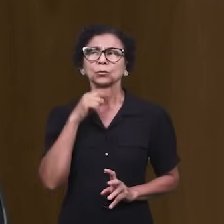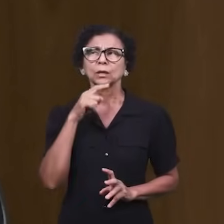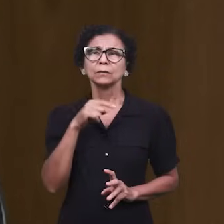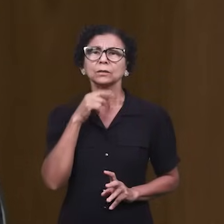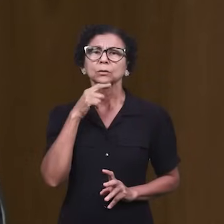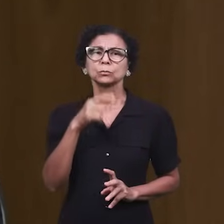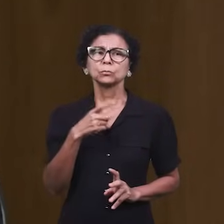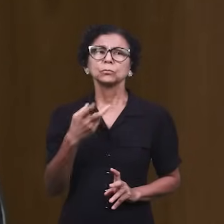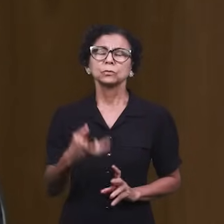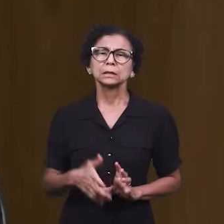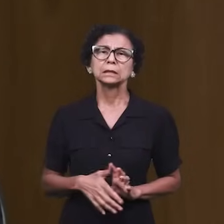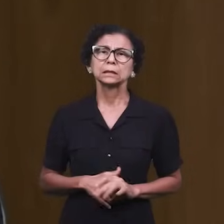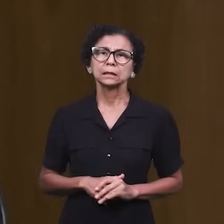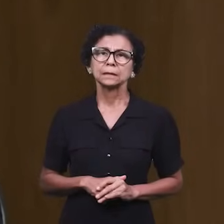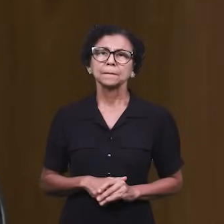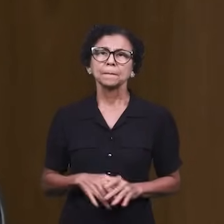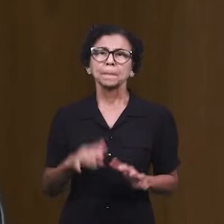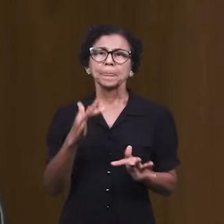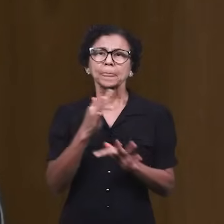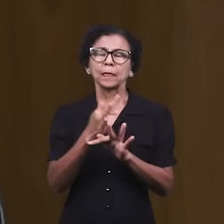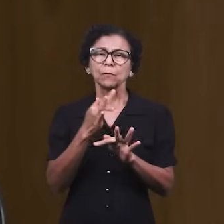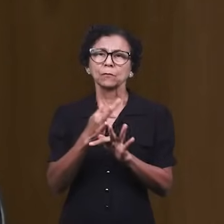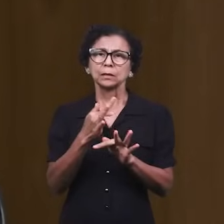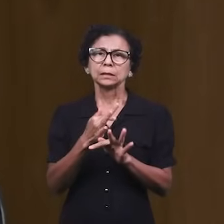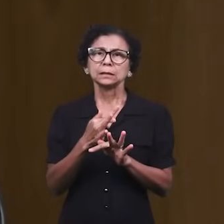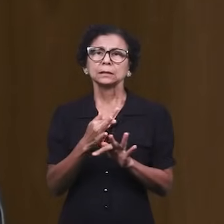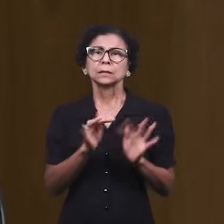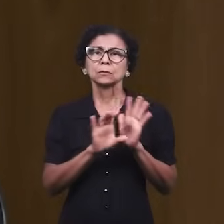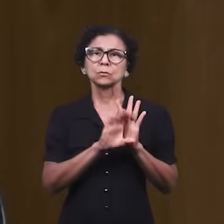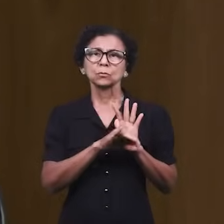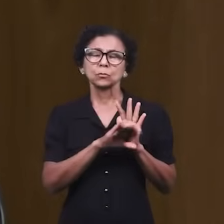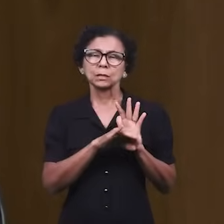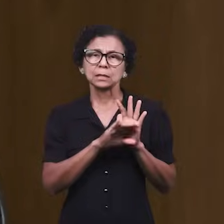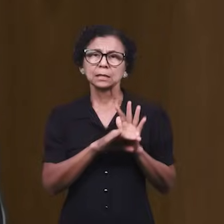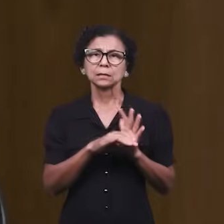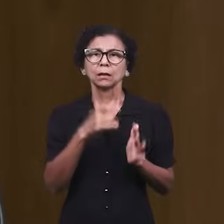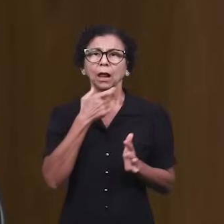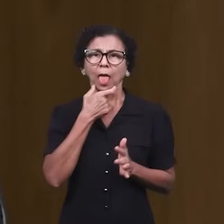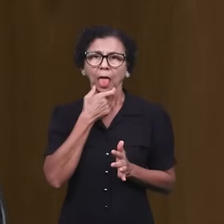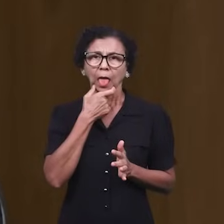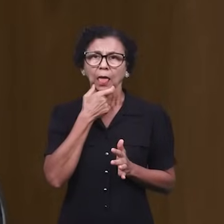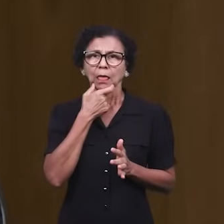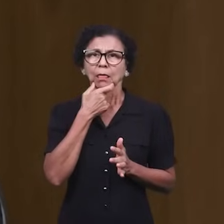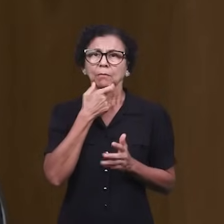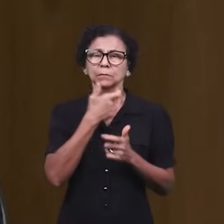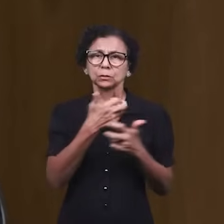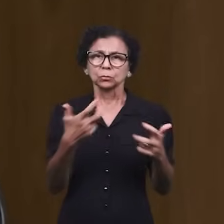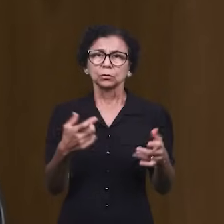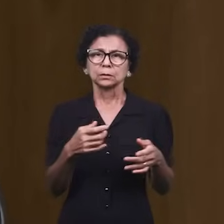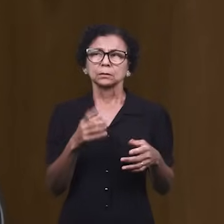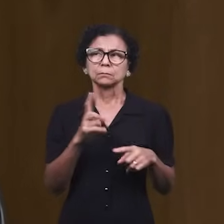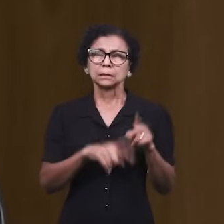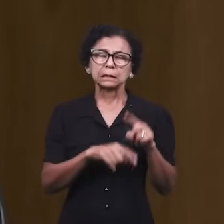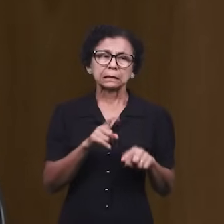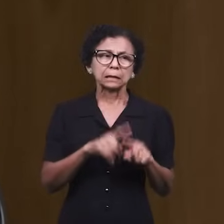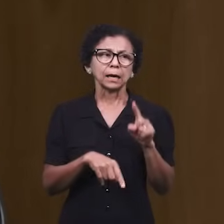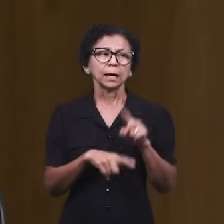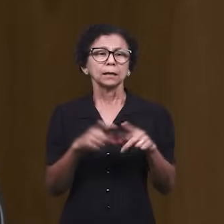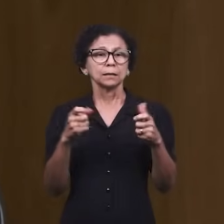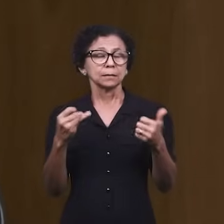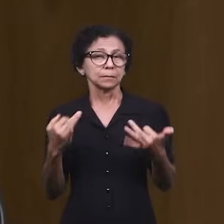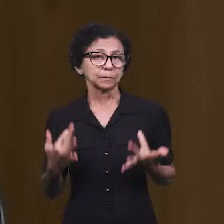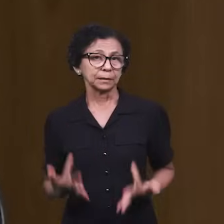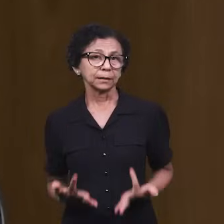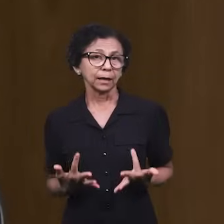física newtoniana, ela explicava muitas coisas nas grandezas do mundo à volta. Mas, no entanto, algumas